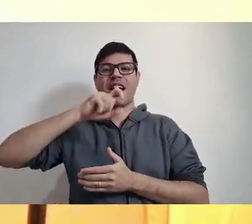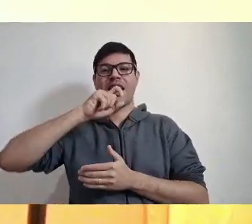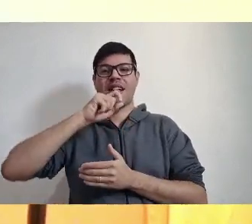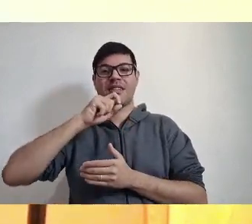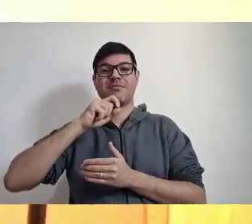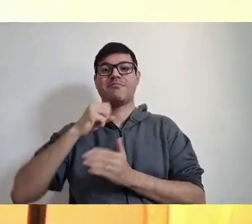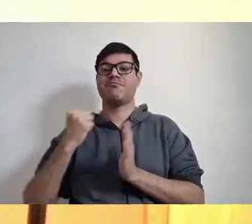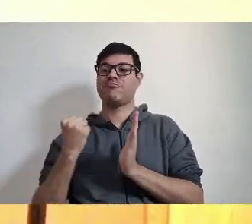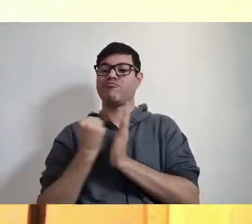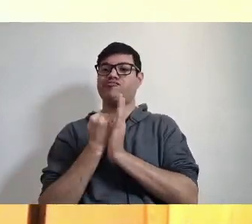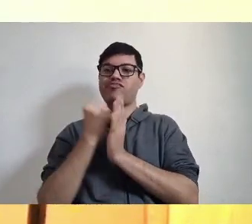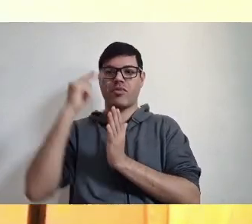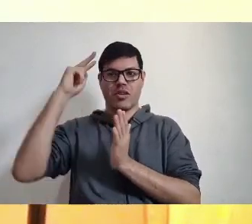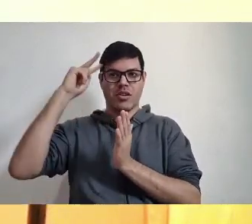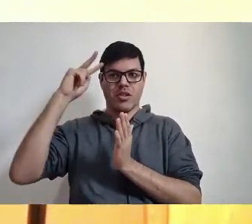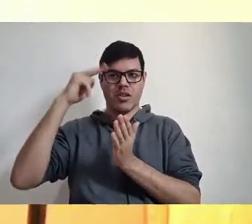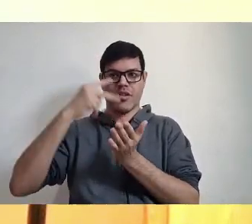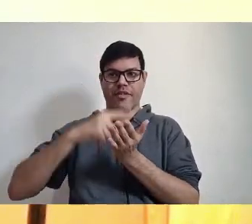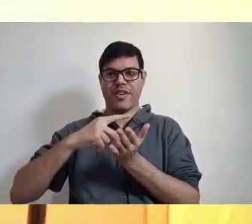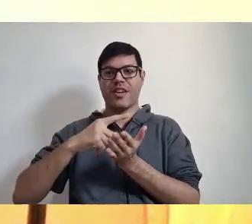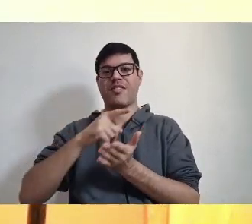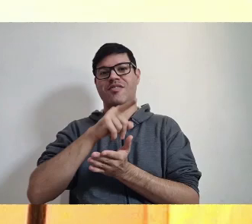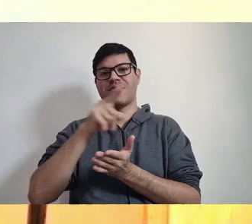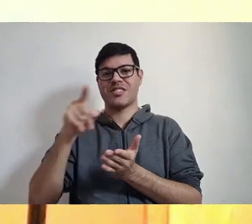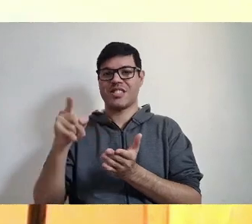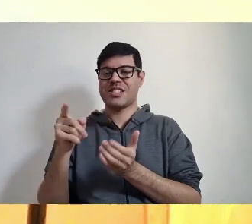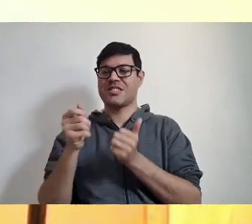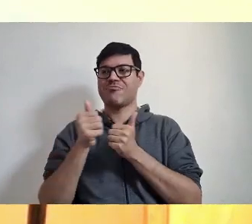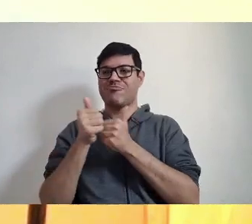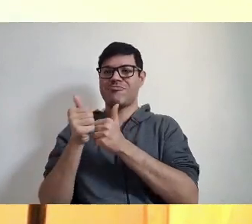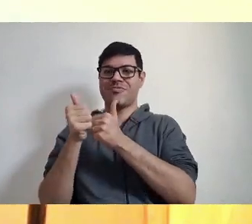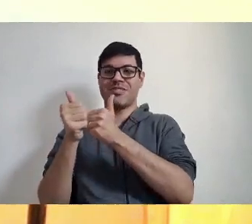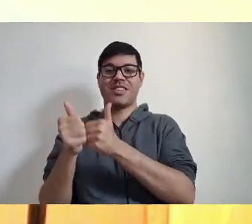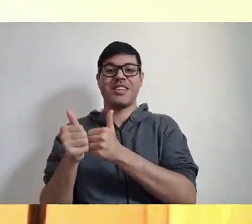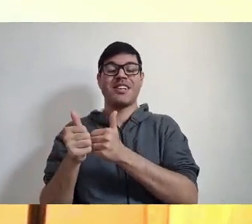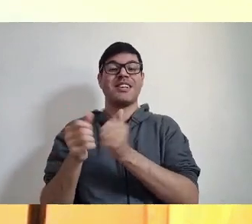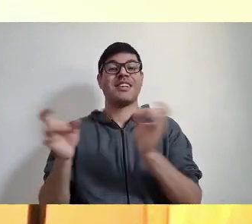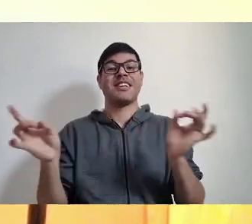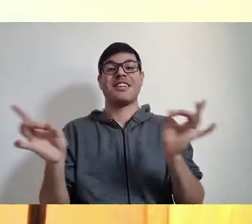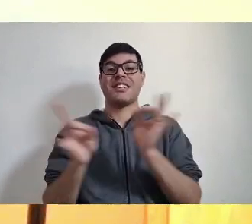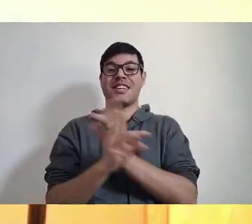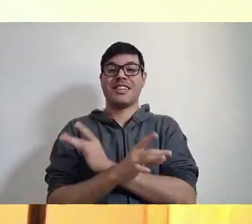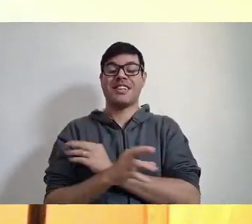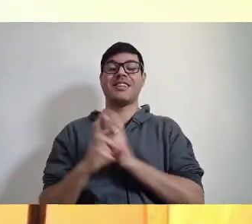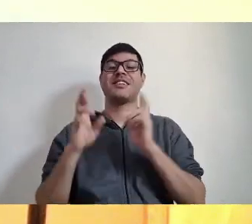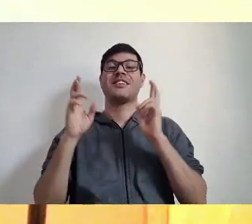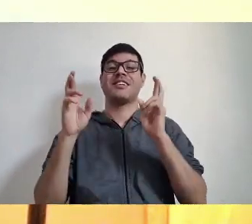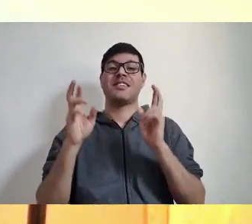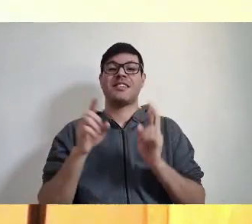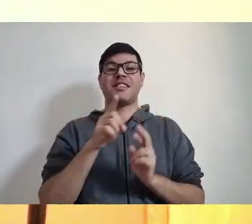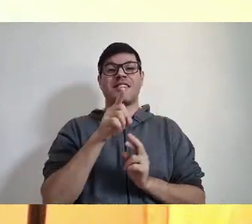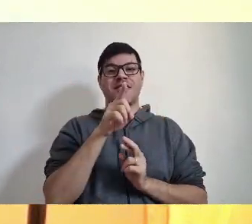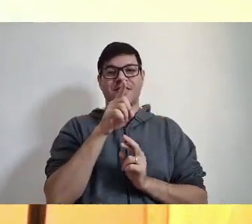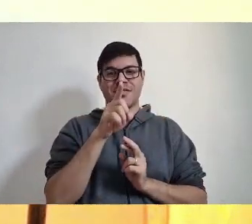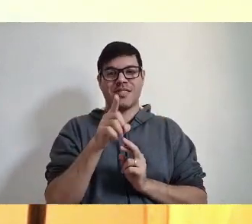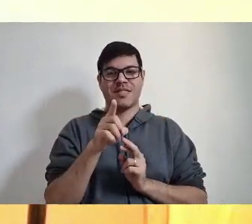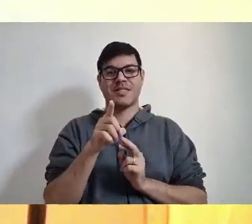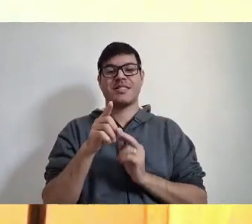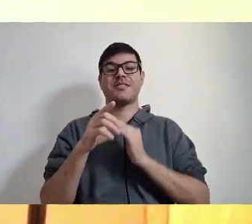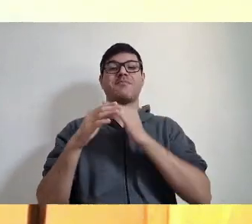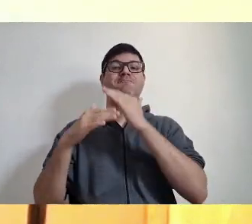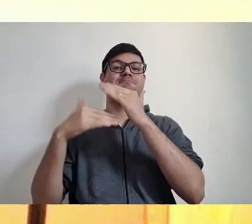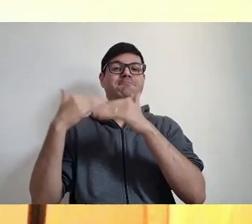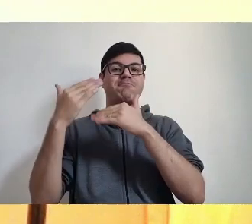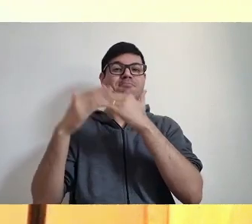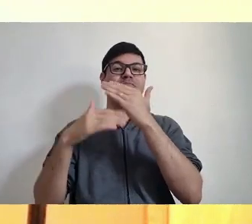para a história, está na história, você está acompanhando. Nós encerramos aqui, espero que você possa estar conosco mais uma vez,